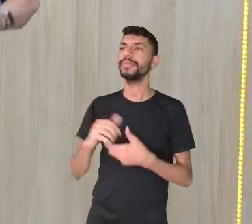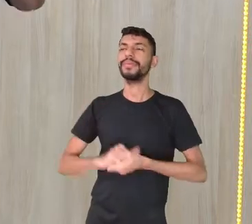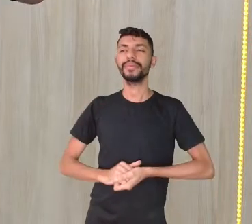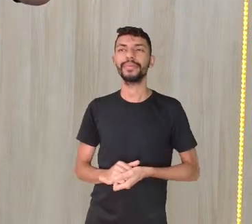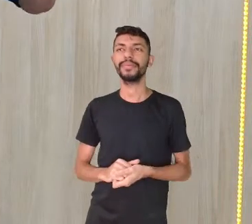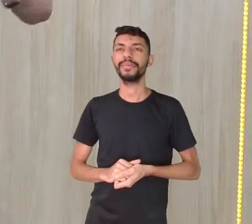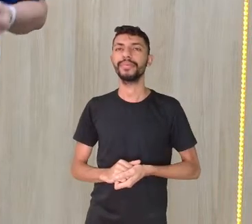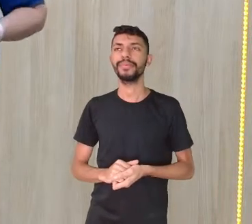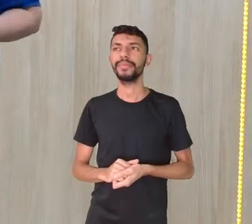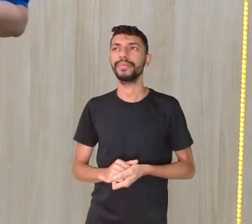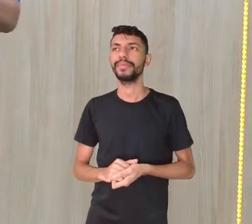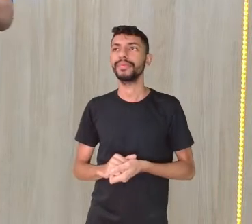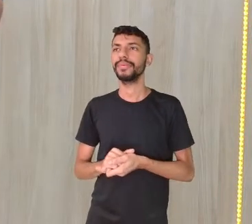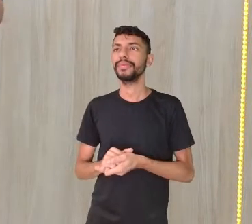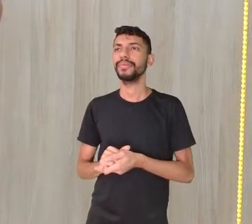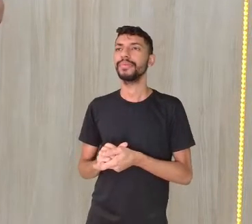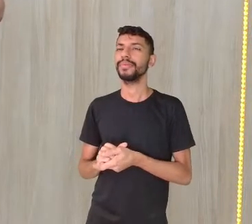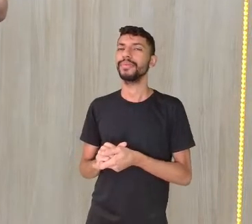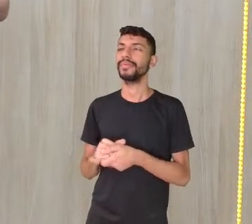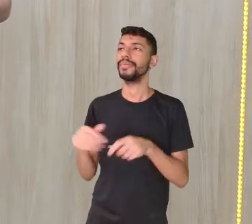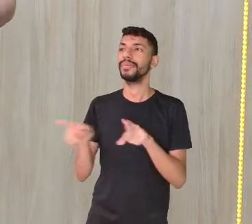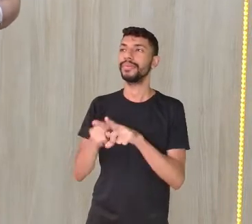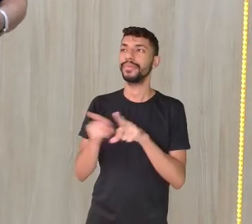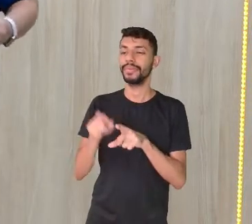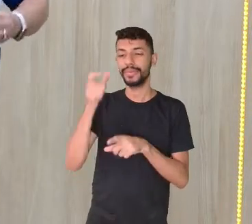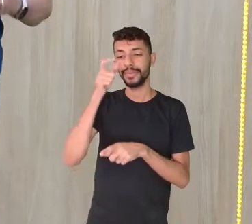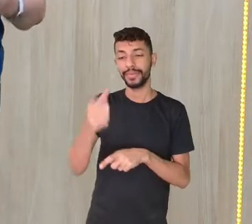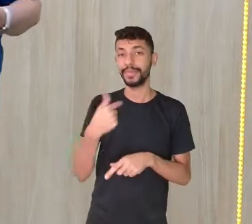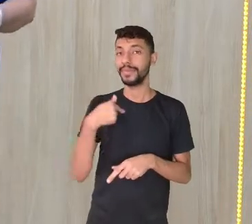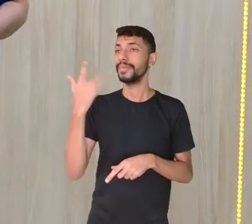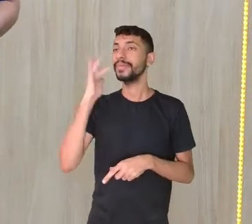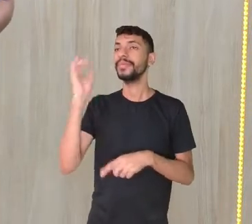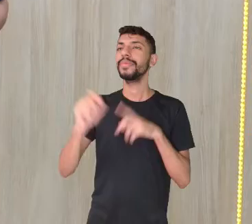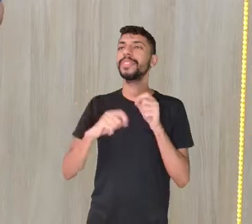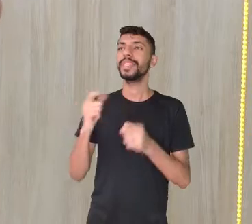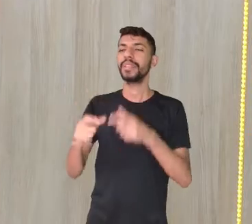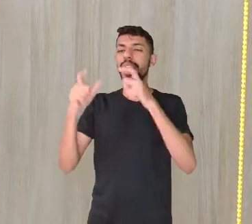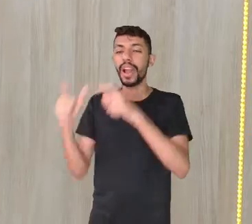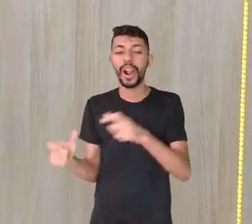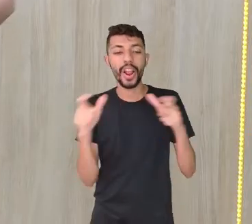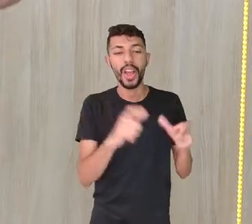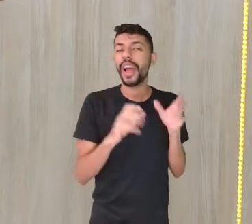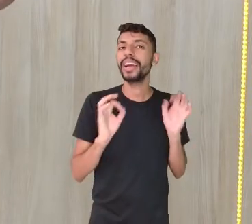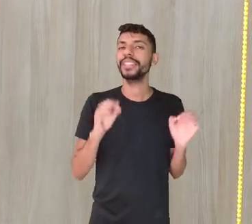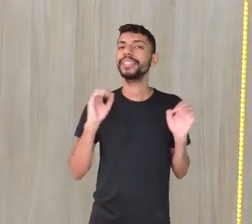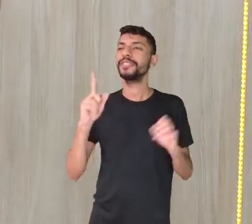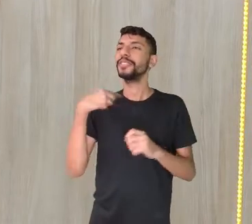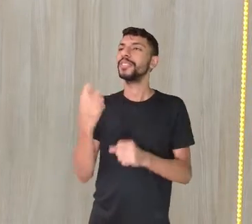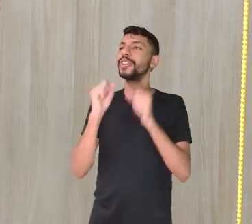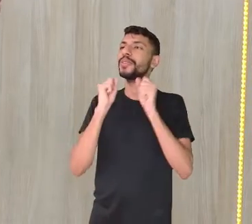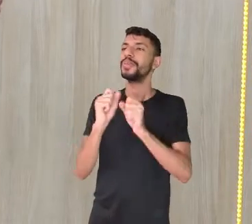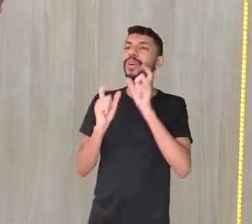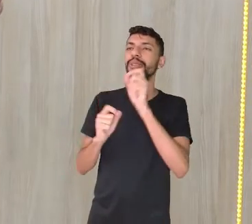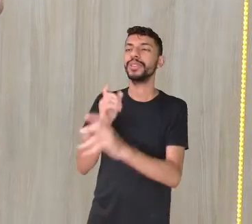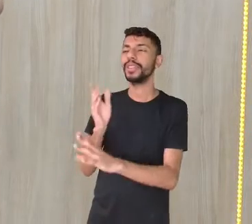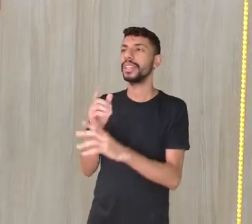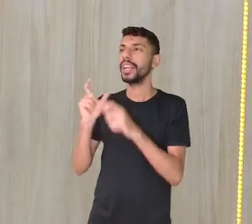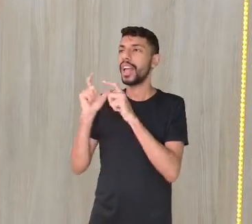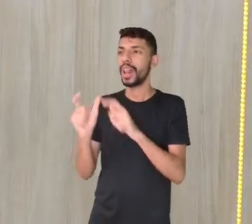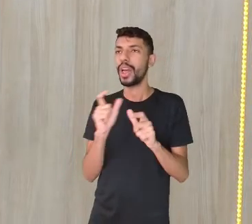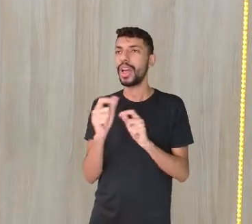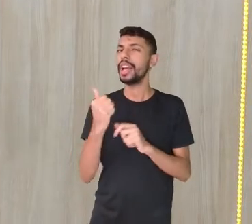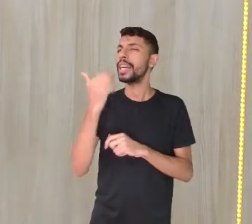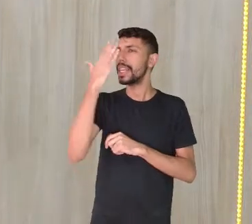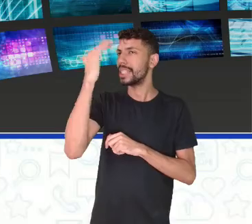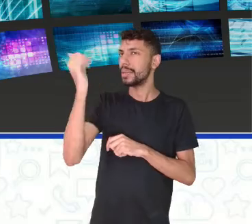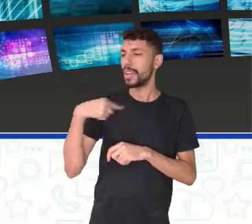integrado. Algo bem interessante que eu acho é localizar. Minha gente, podemos ser localizados. Sabia